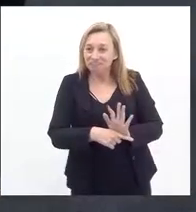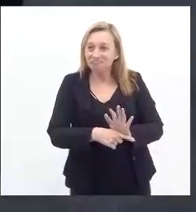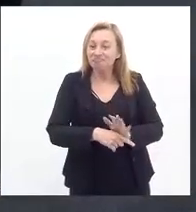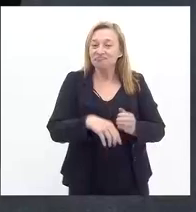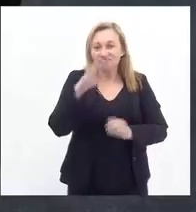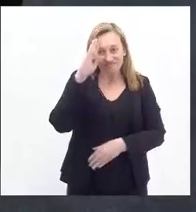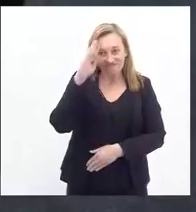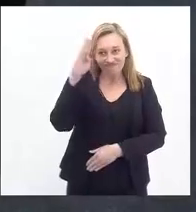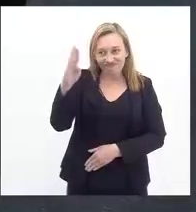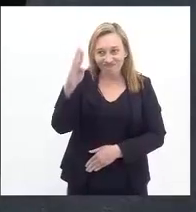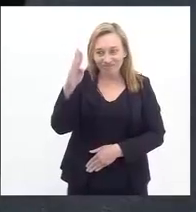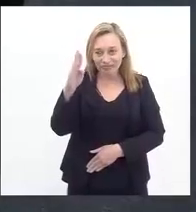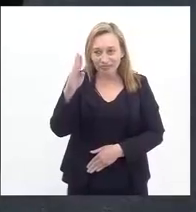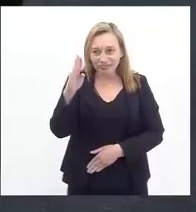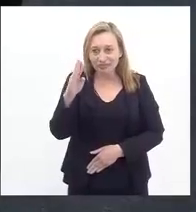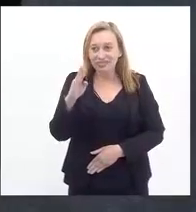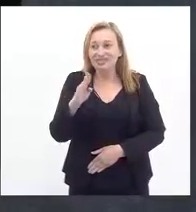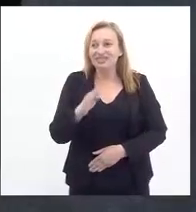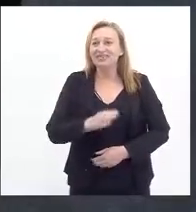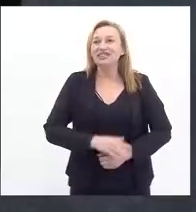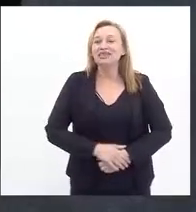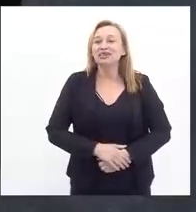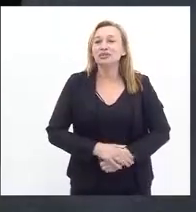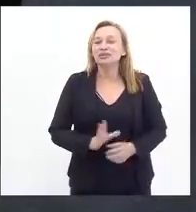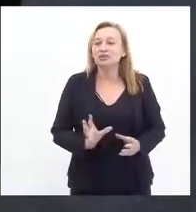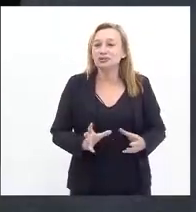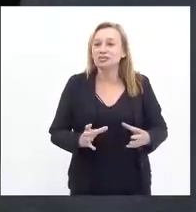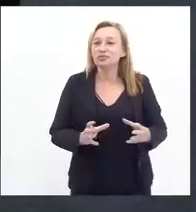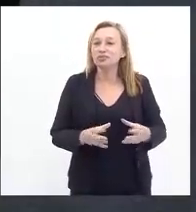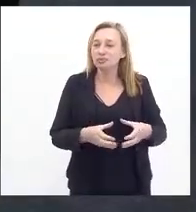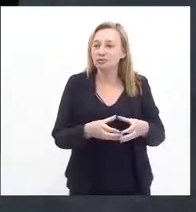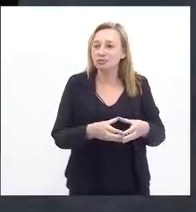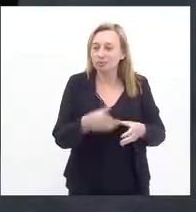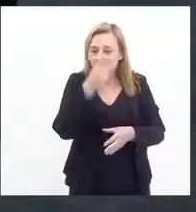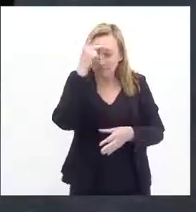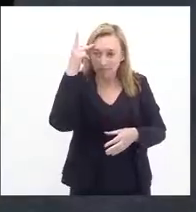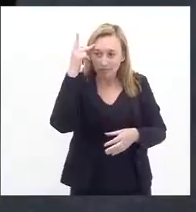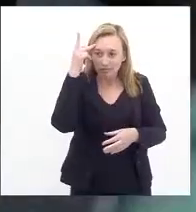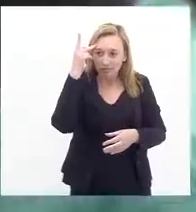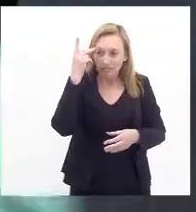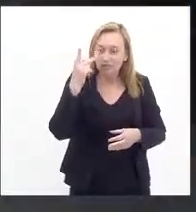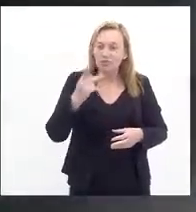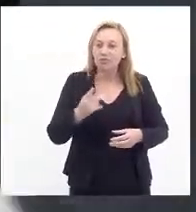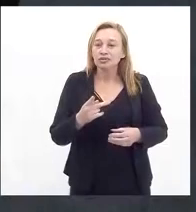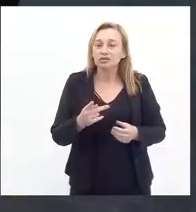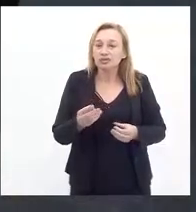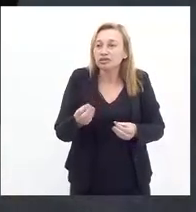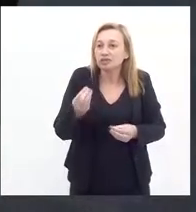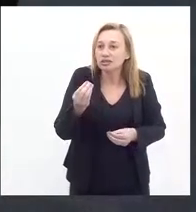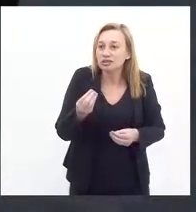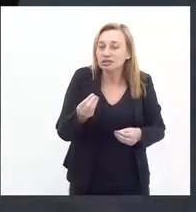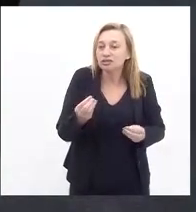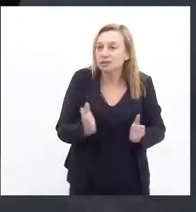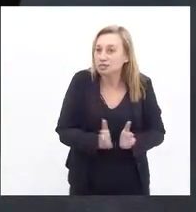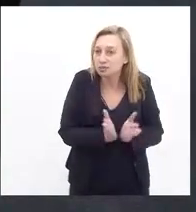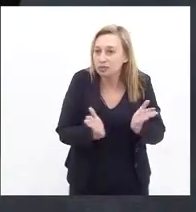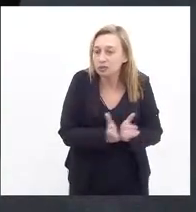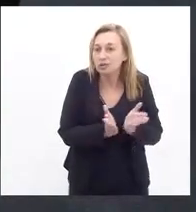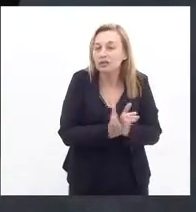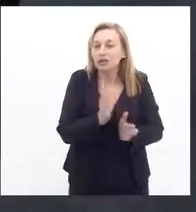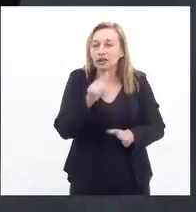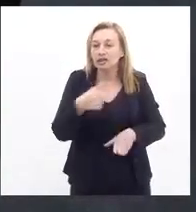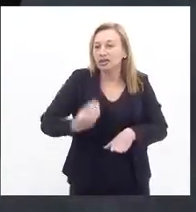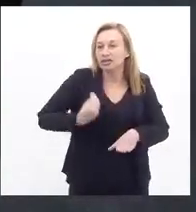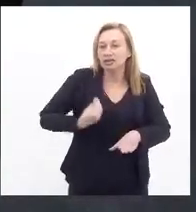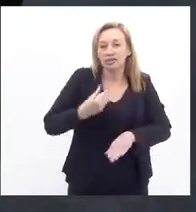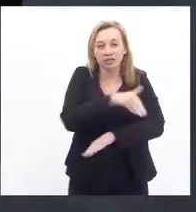principalmente a uma população tão fragilizada que são vulneráveis dos vulneráveis que é a população em situação